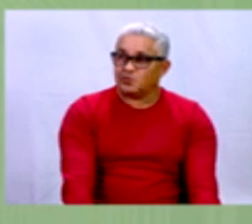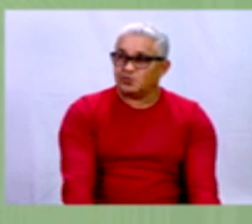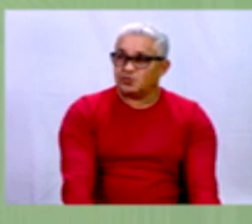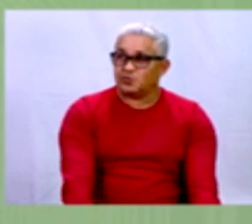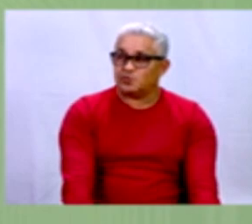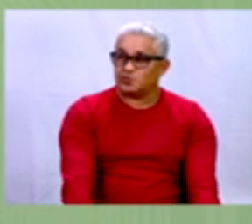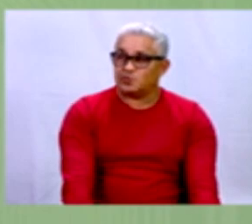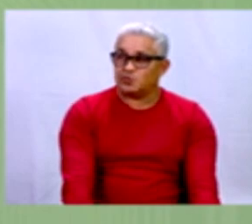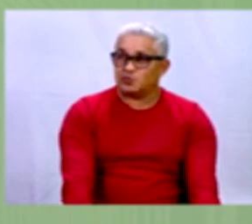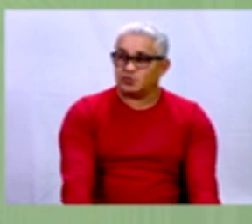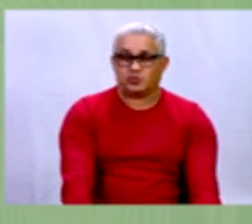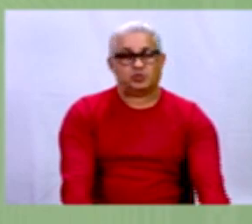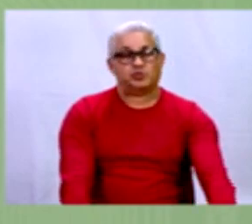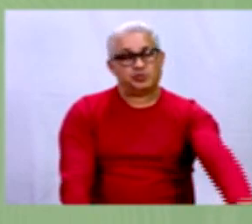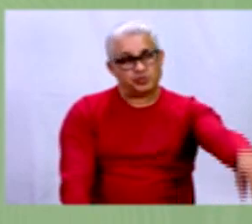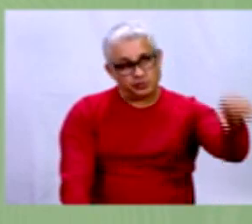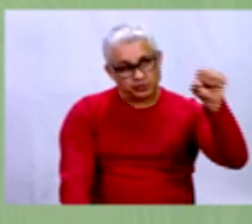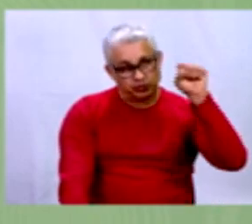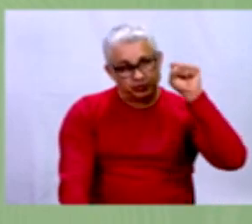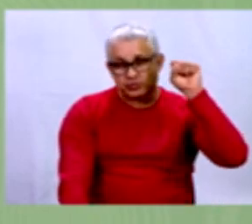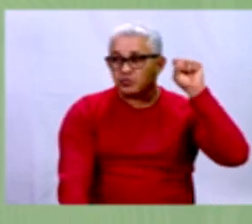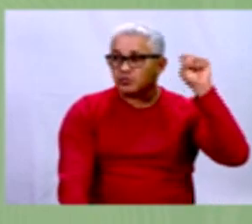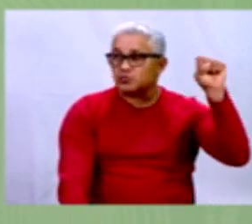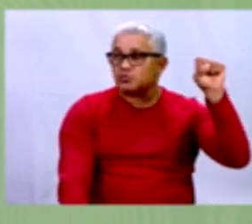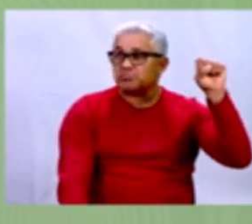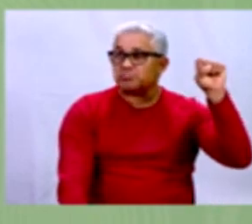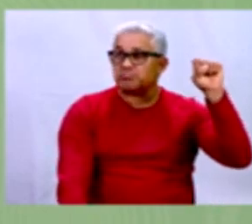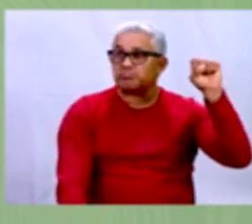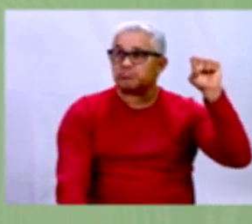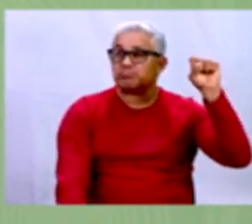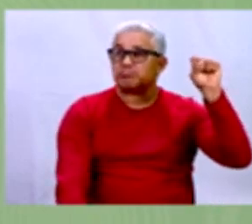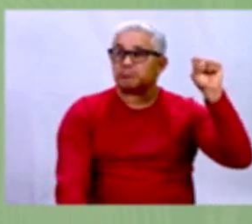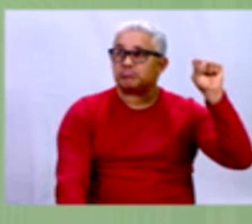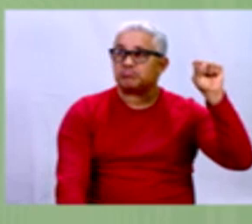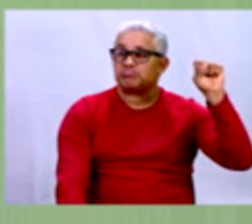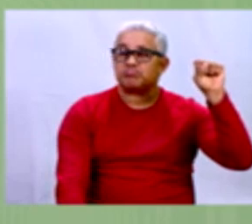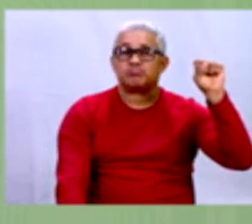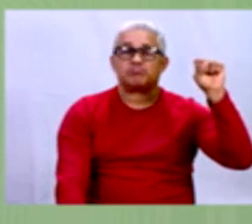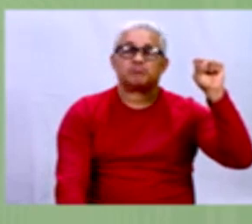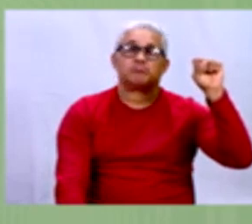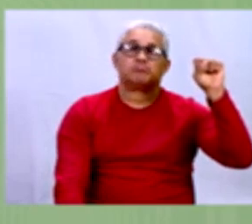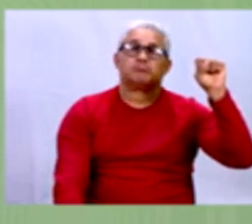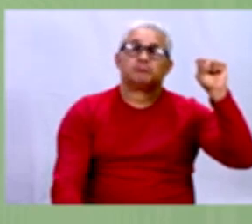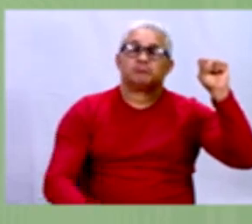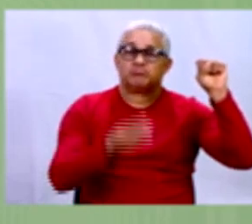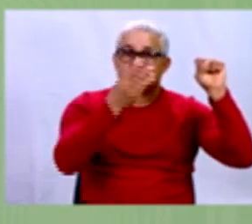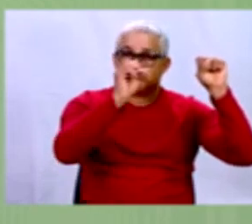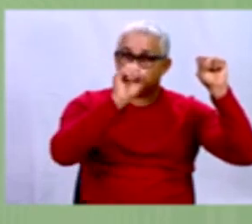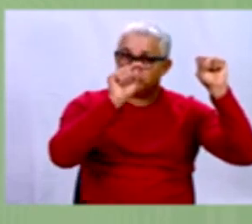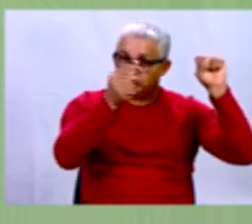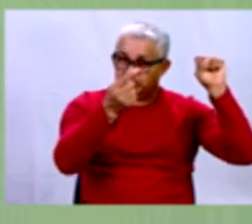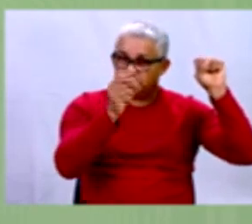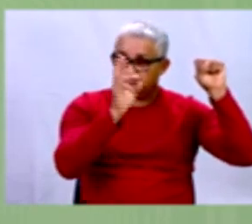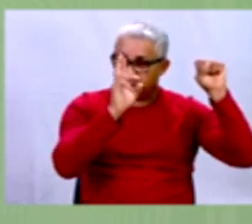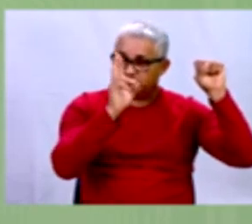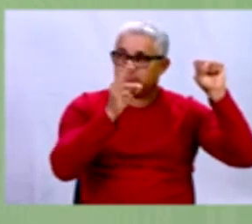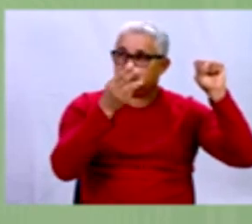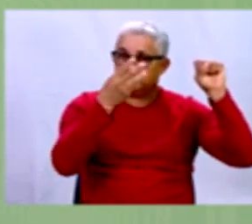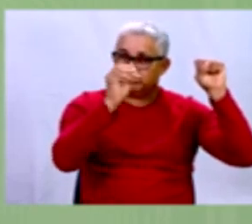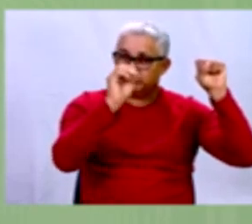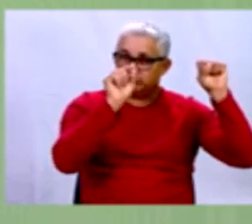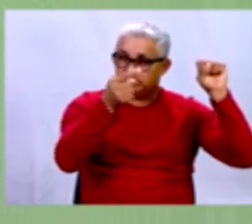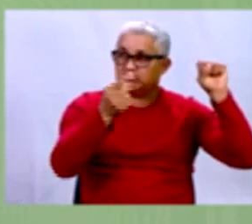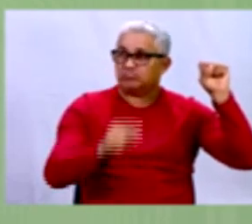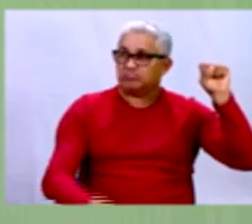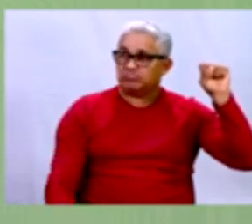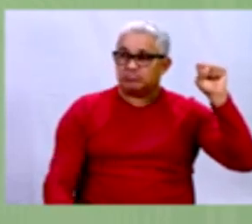25,5466, tá? Então, a gente vai colocar o quê? Qual que é o meu S, que é o valor do carro? 30 mil reais, tá aqui, ó, meu S é 30.